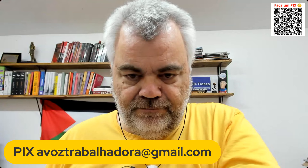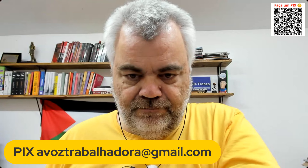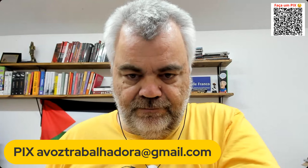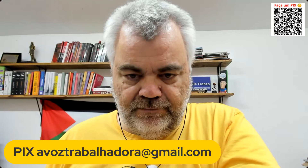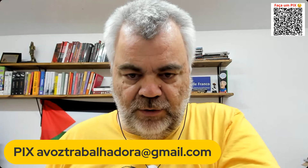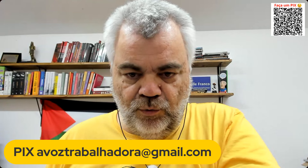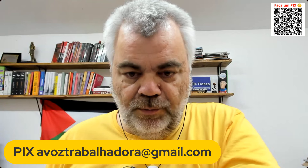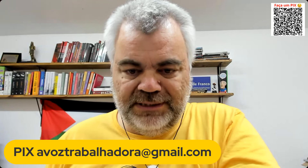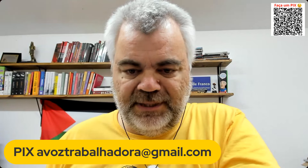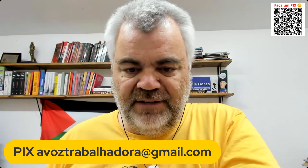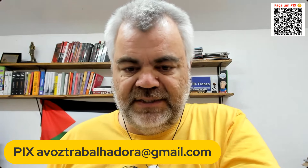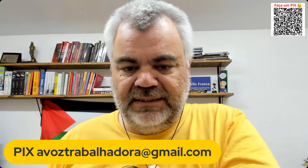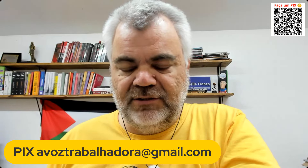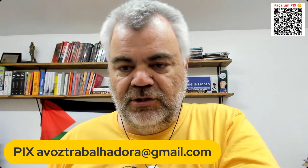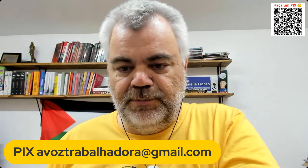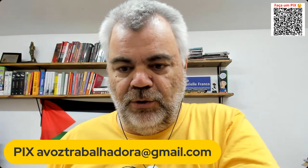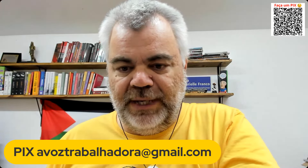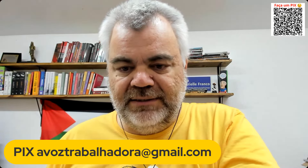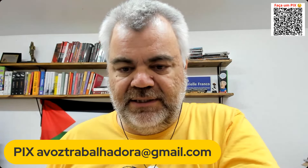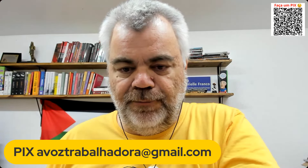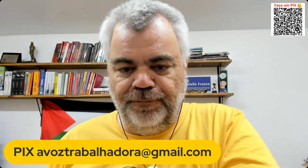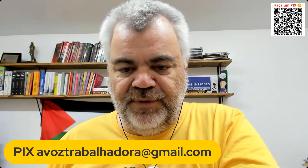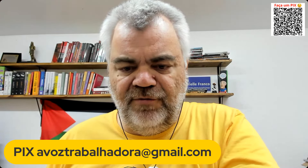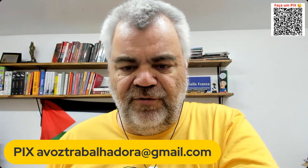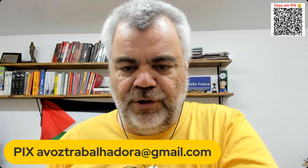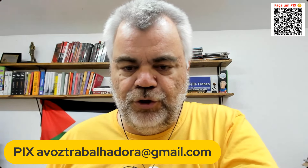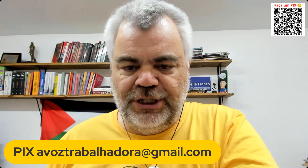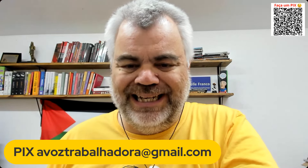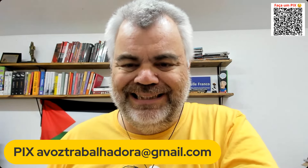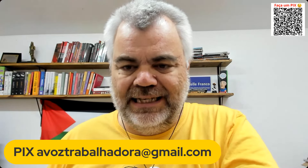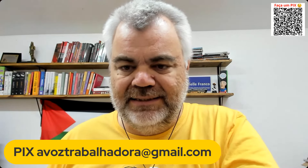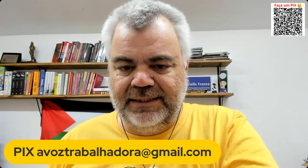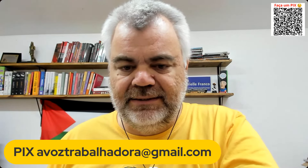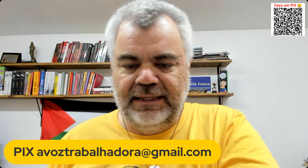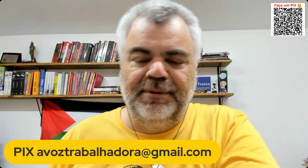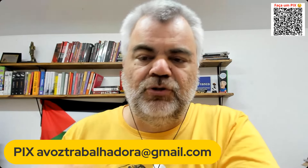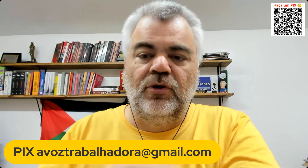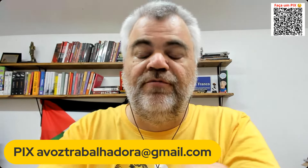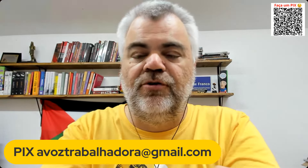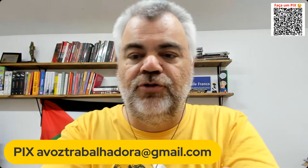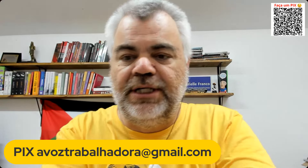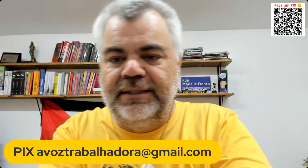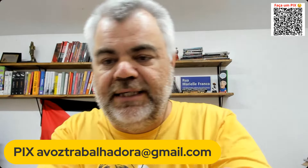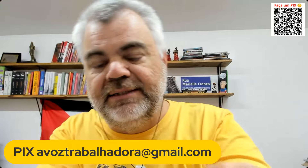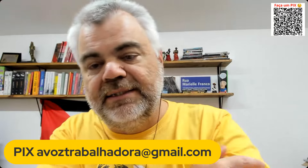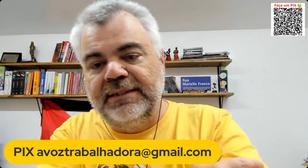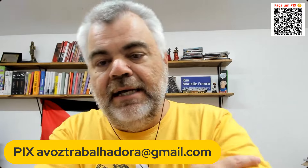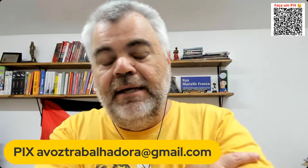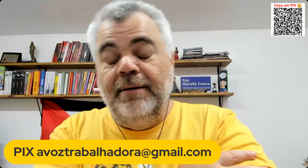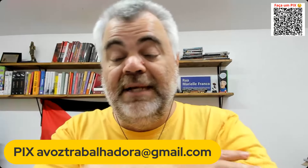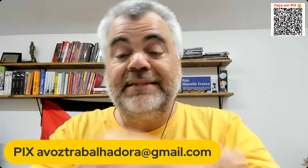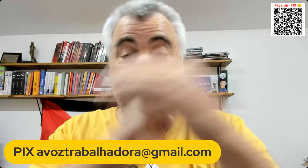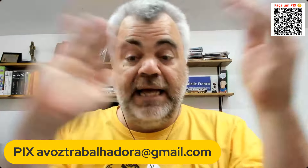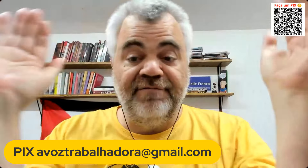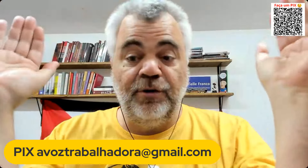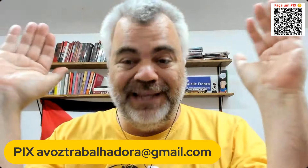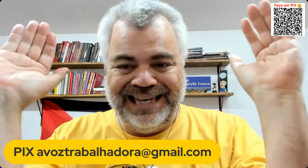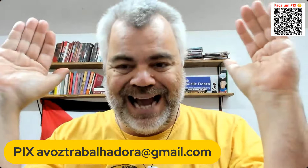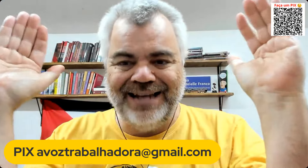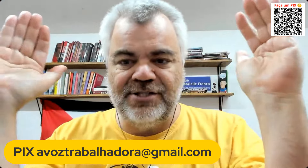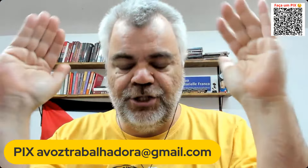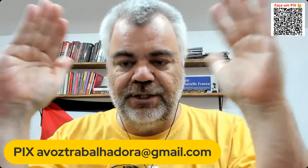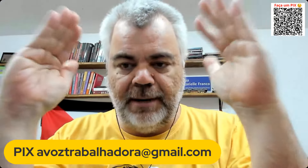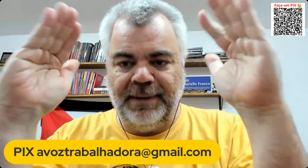teve algumas manifestações pelo Brasil, não foram gigantescas, tá, pessoal? Não foram gigantescas, mas